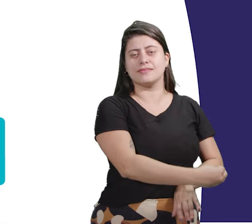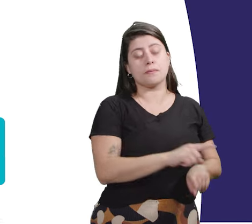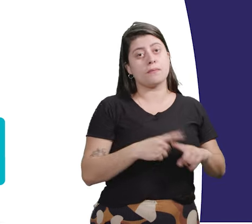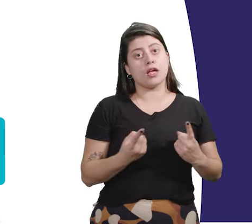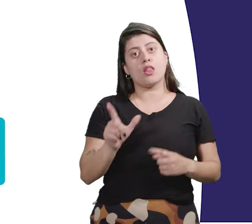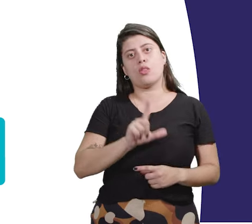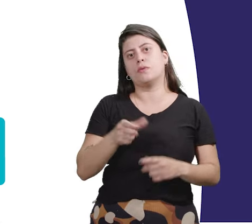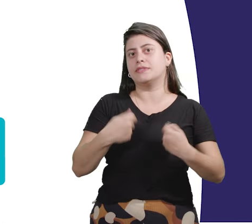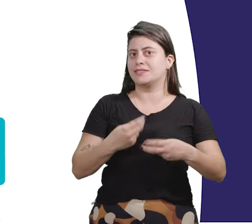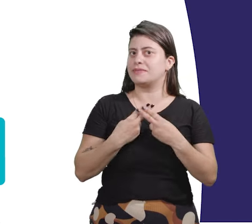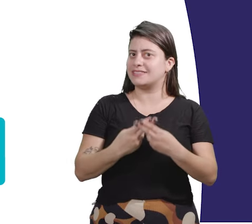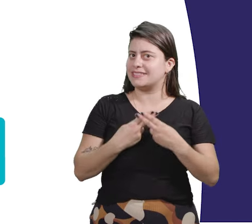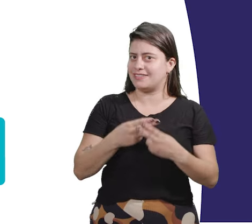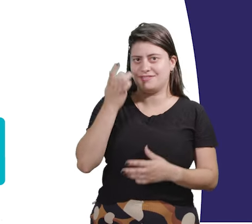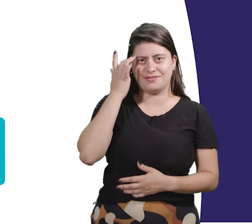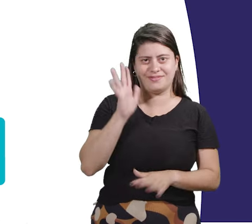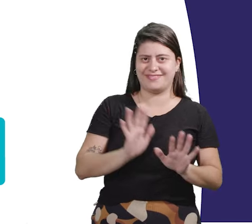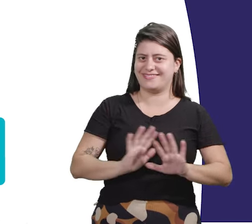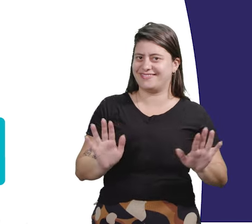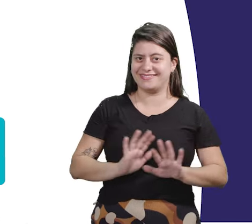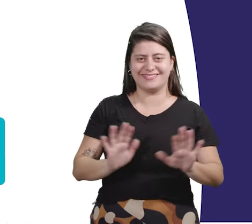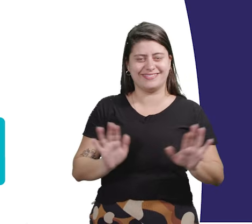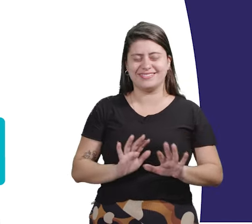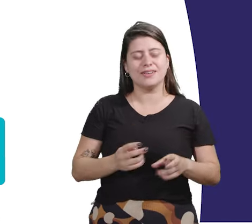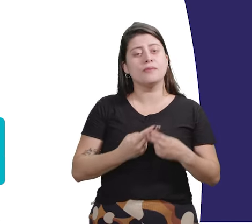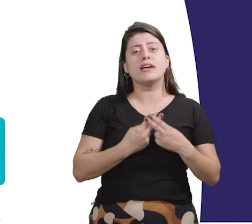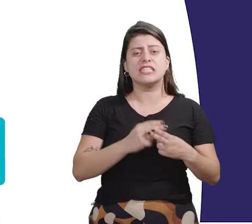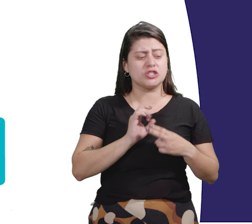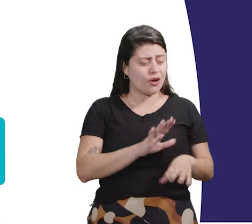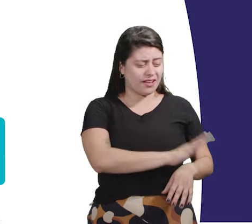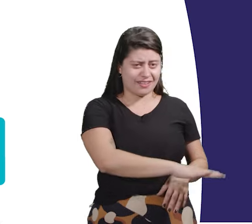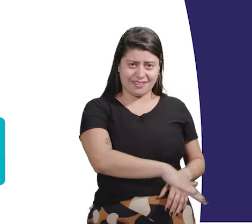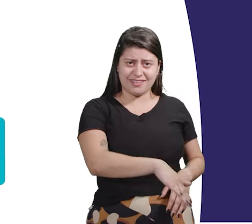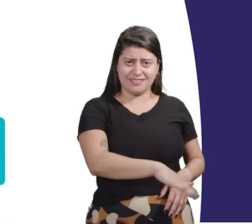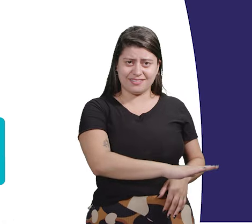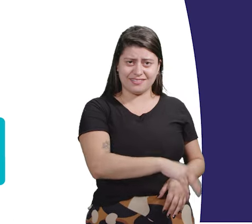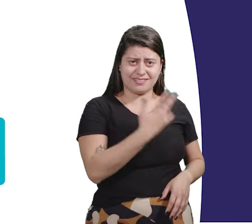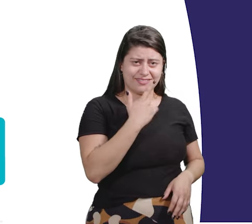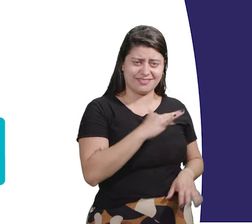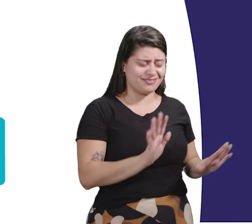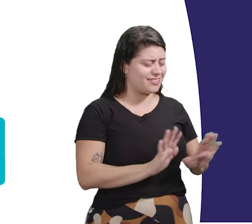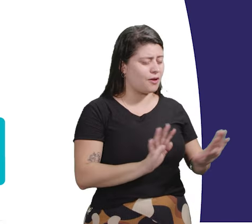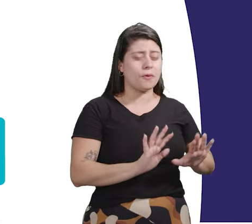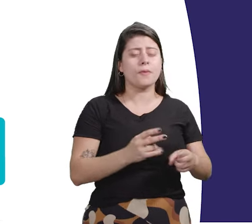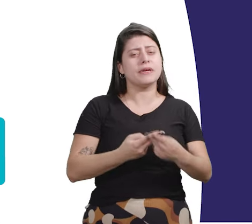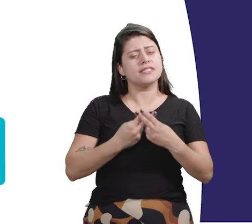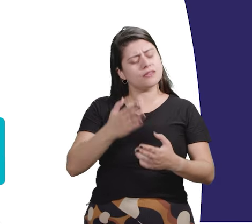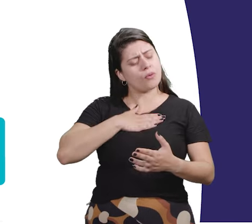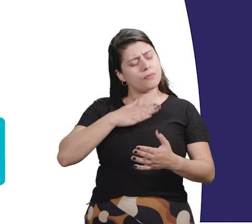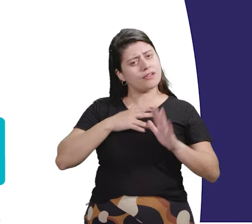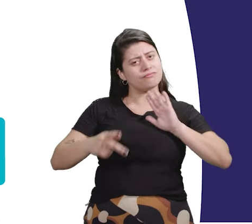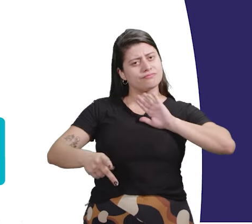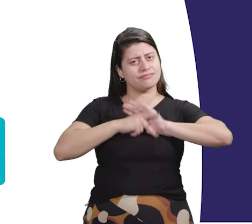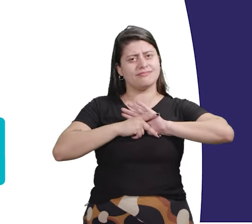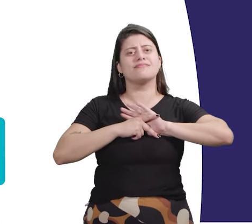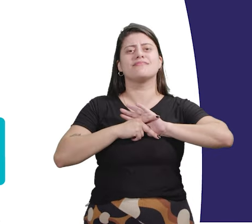Mas é claro que você precisa ter paciência, né? Paciência não somente com as crianças, mas paciência consigo mesmo,